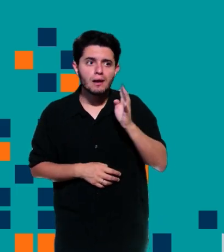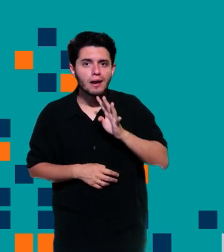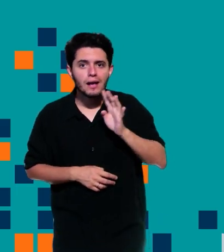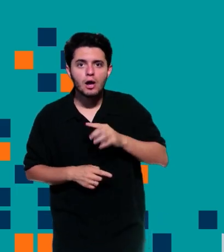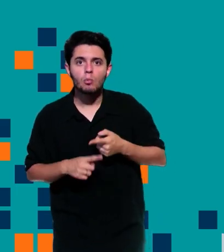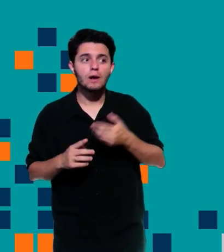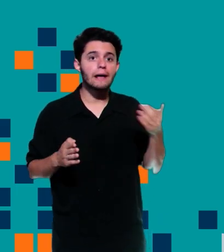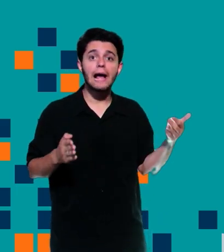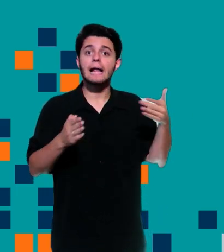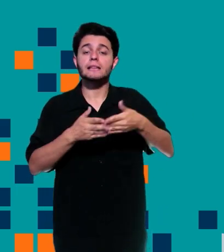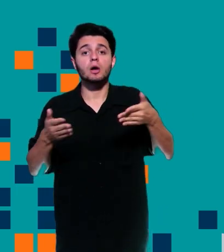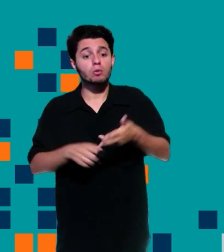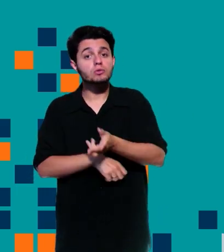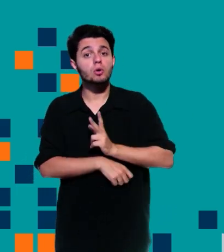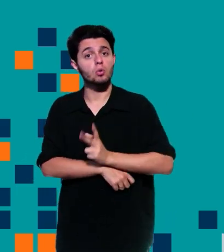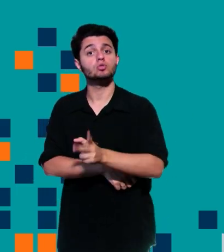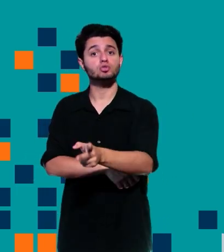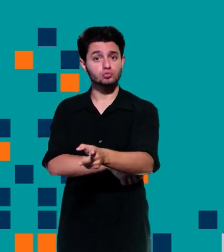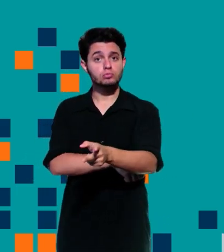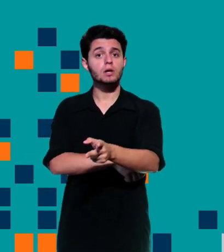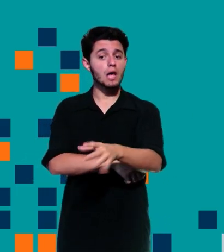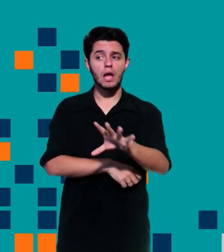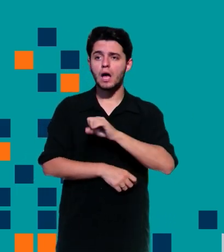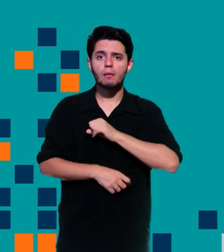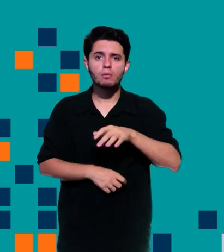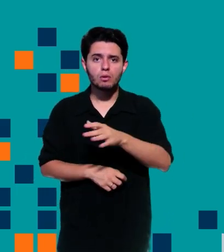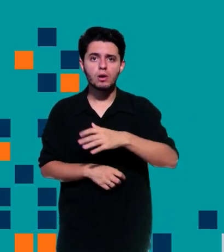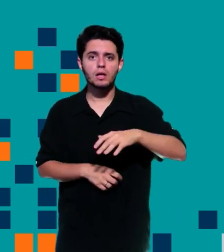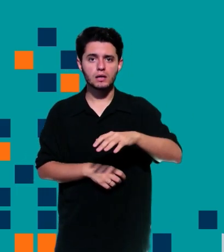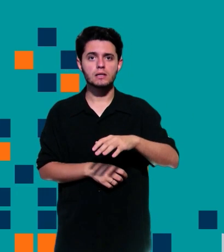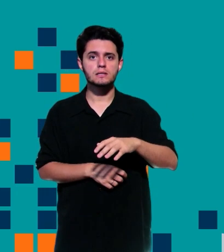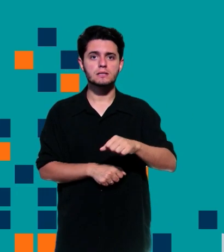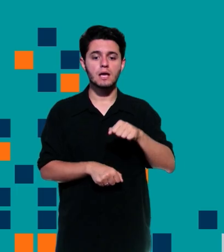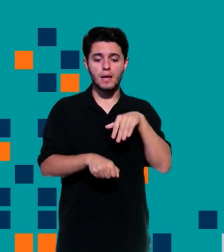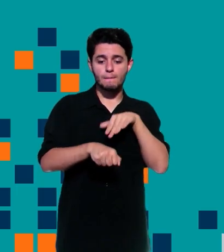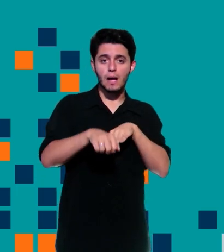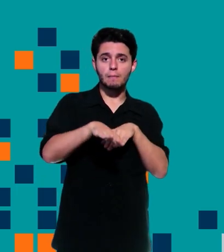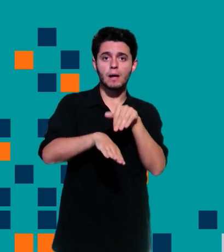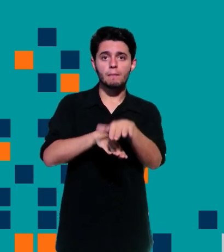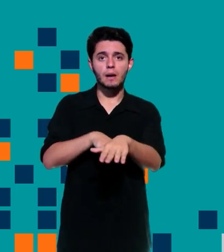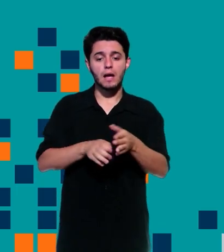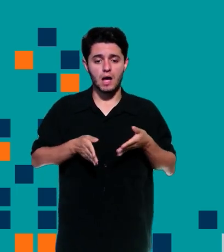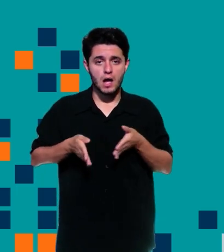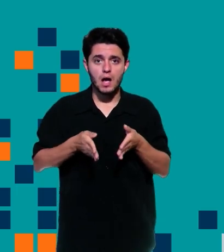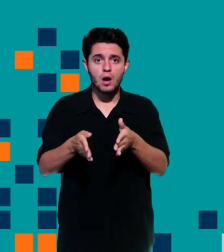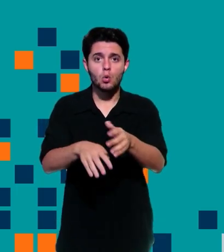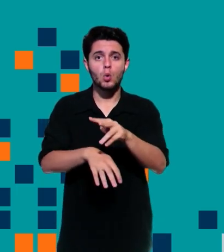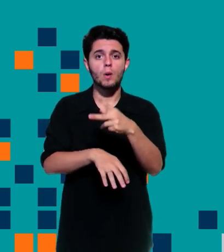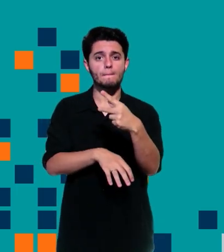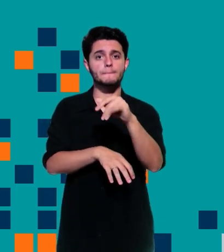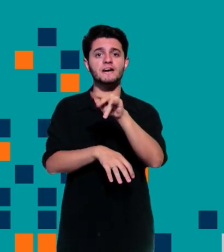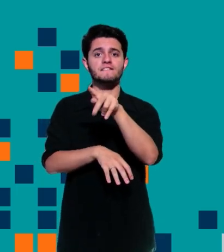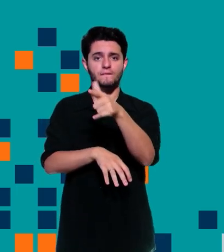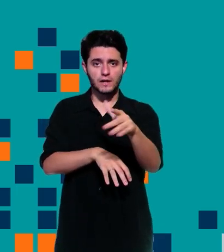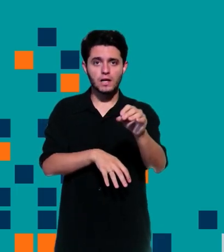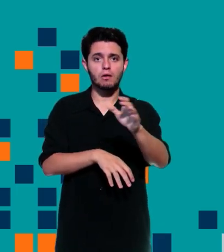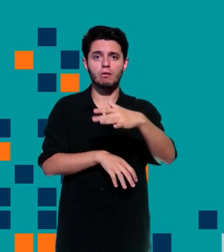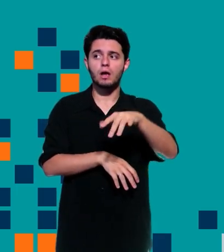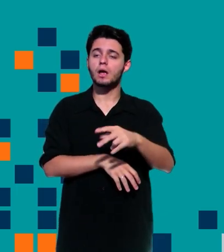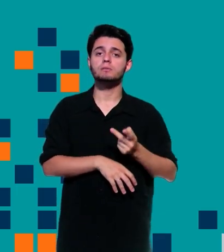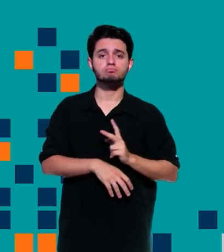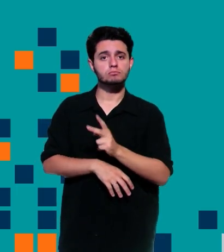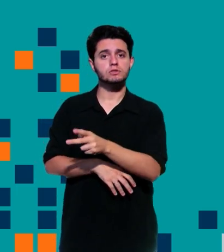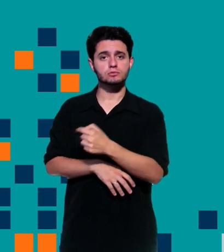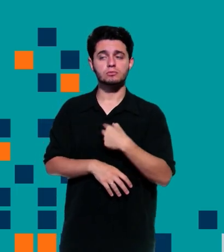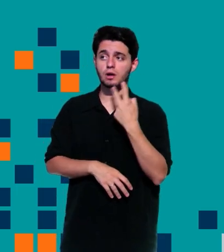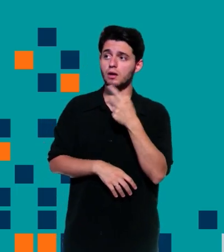né? Era um par de pontes, né, um pavilhão entre elas, era da Companhia Siderúrgica Nacional, e ele está ali no miolinho do parque. Hoje,